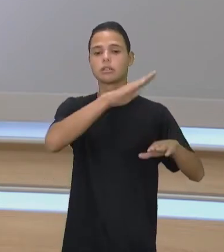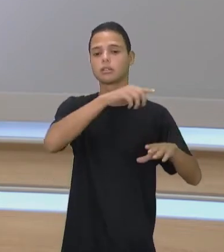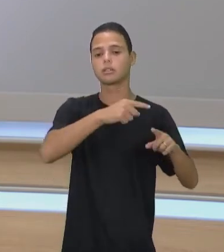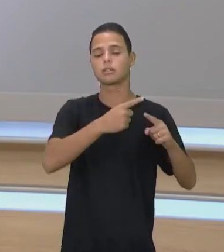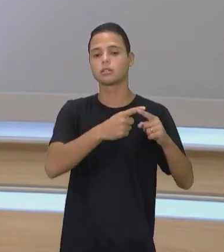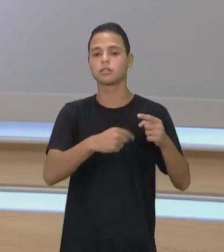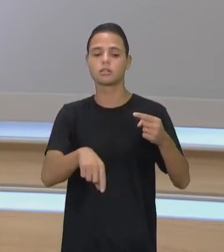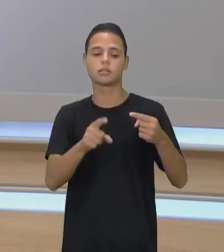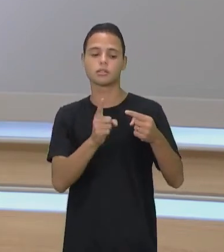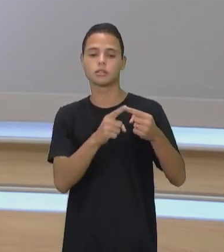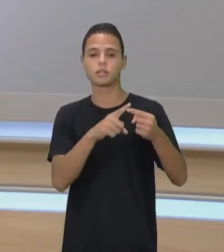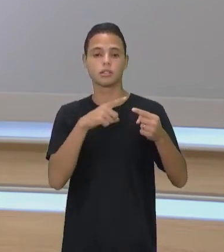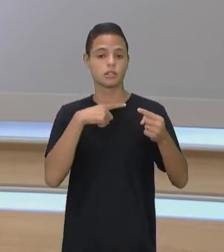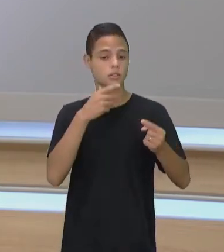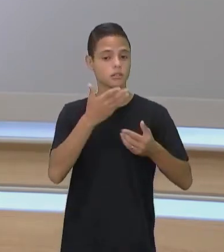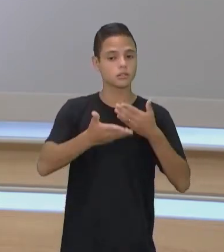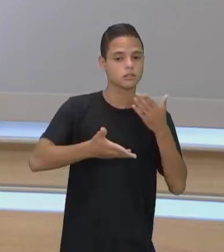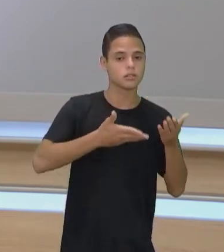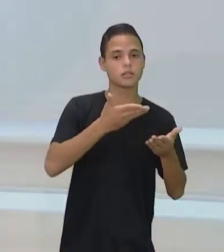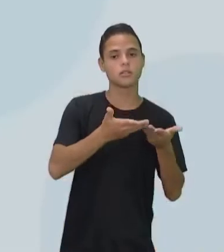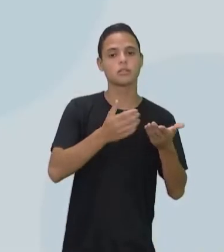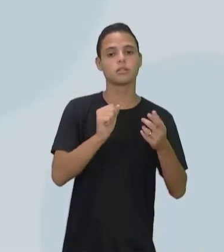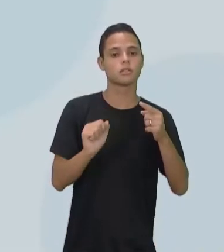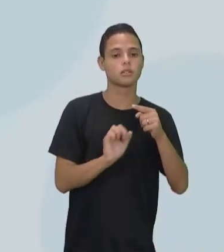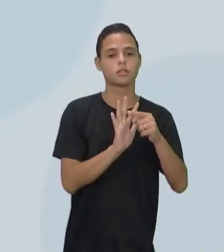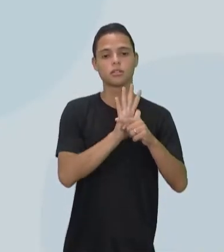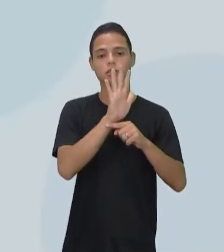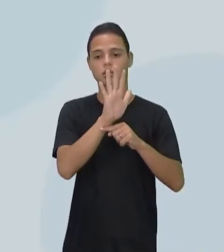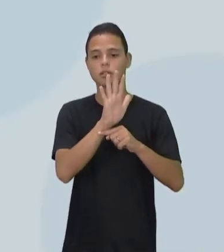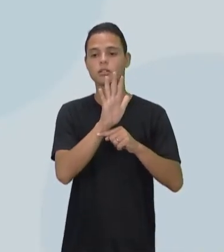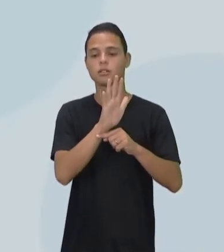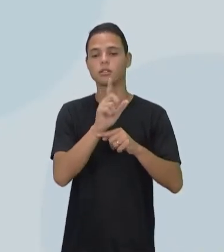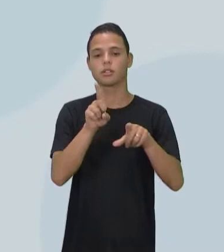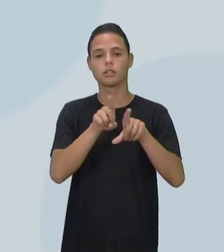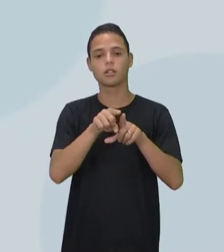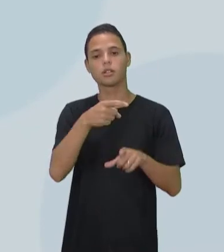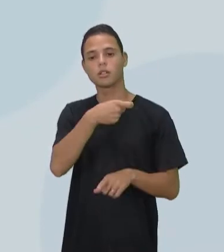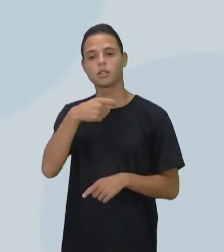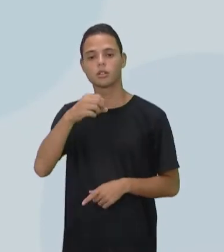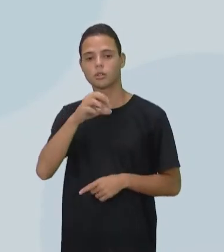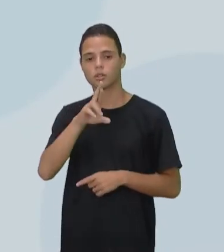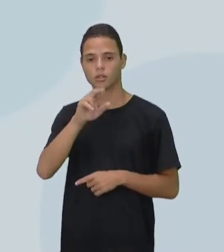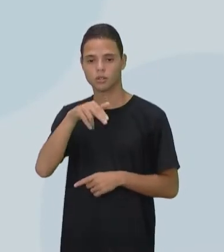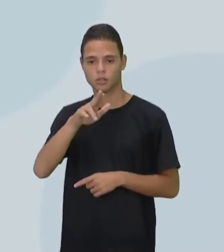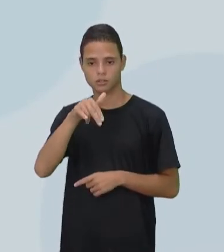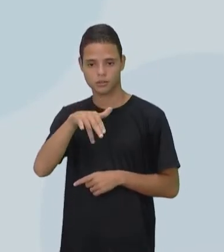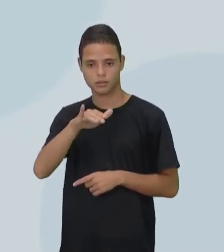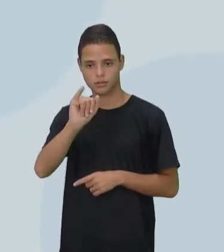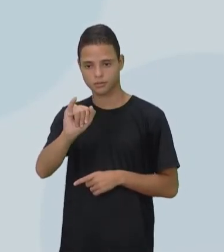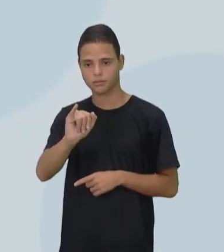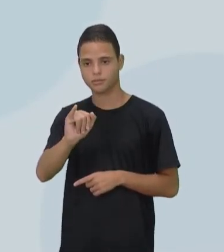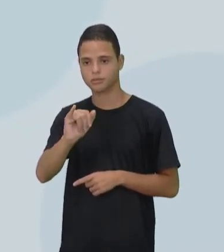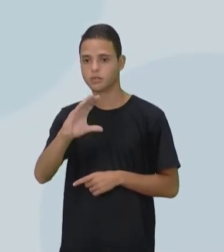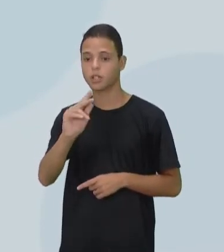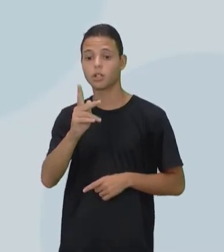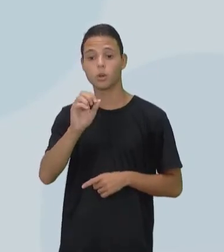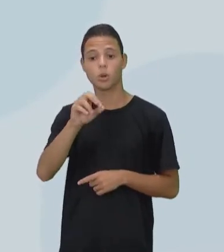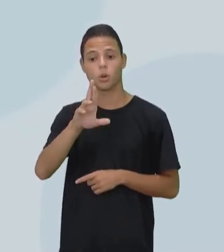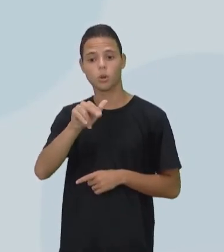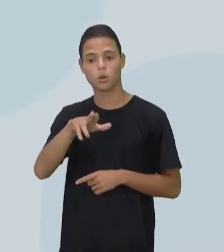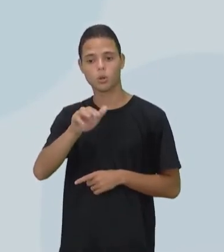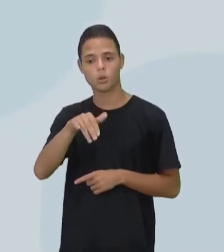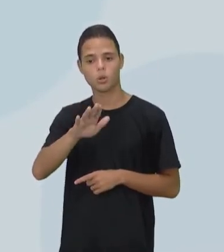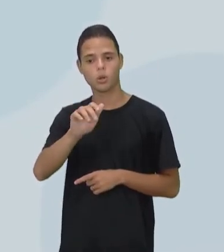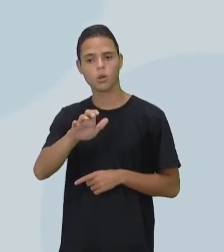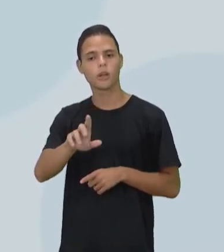primeiro, você tem um cuidado ali com gases e com o chorume, que é gerado pelo lixo, né? E principalmente com o destino